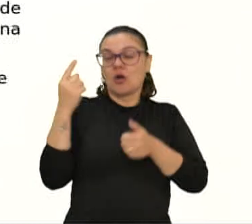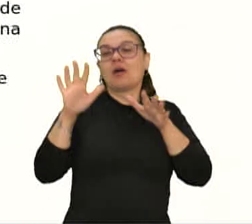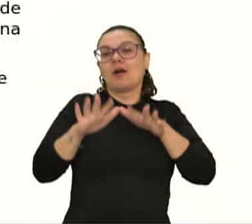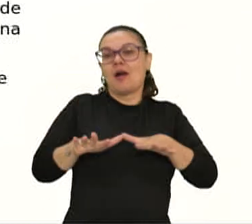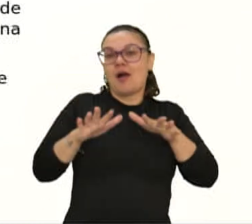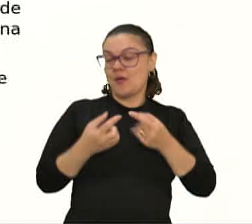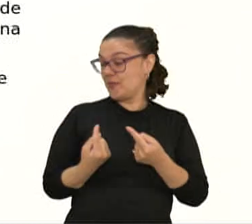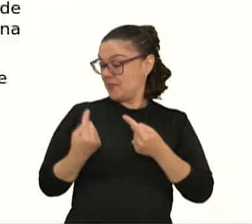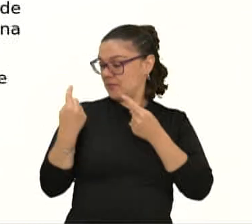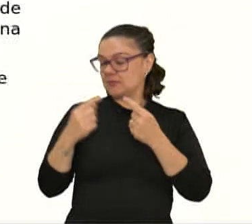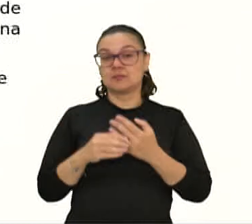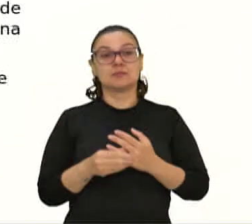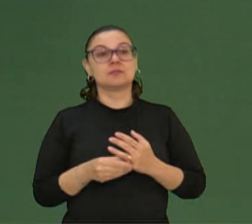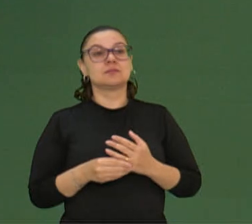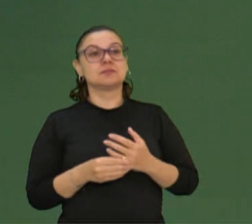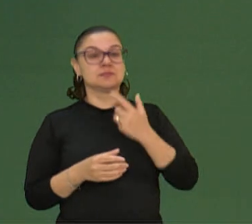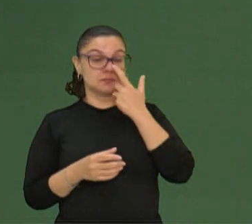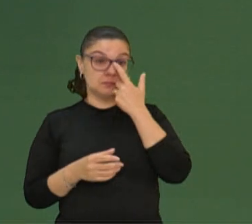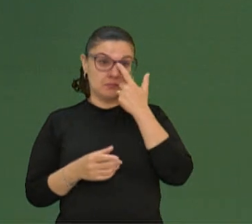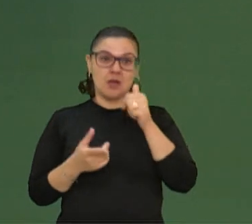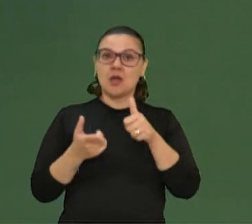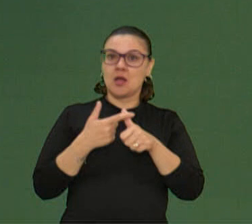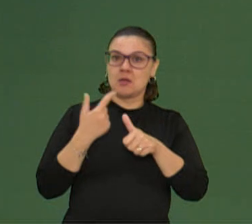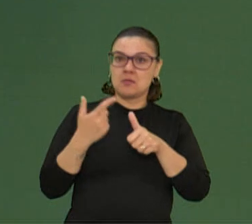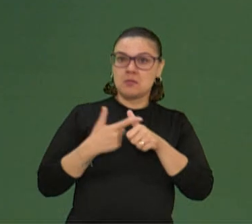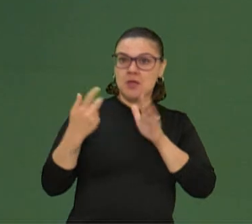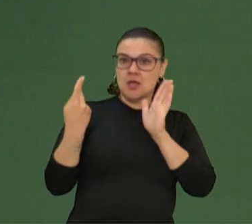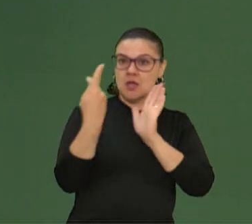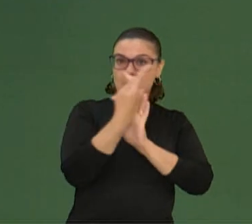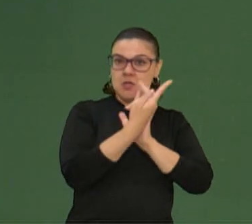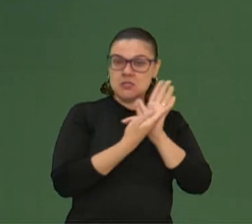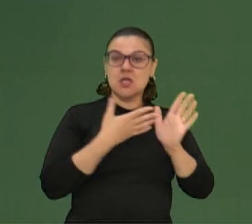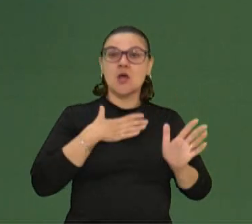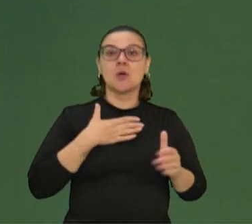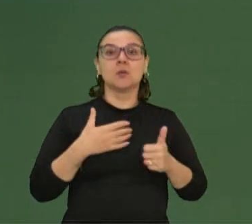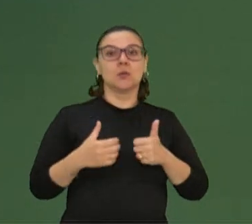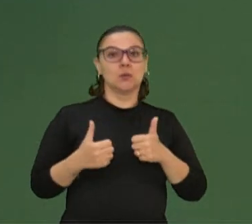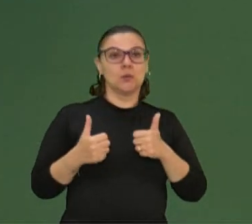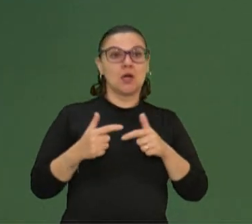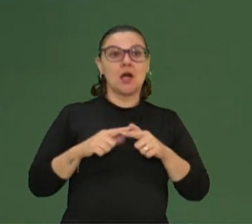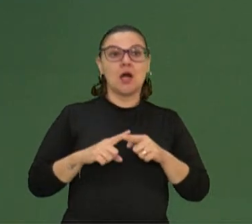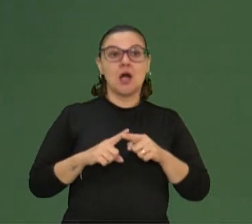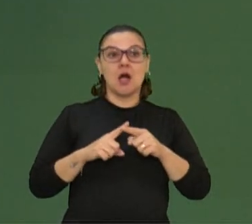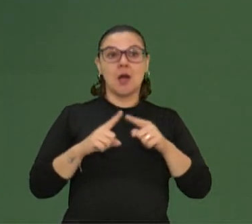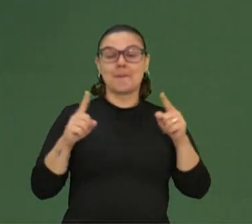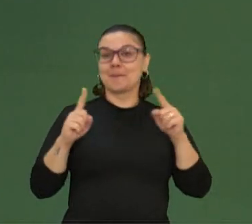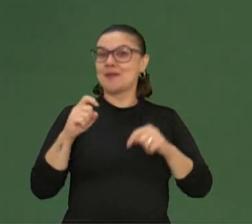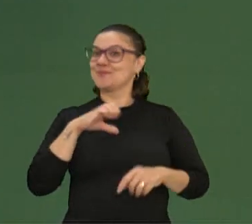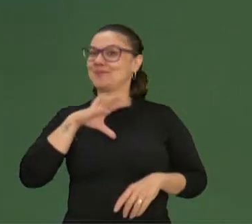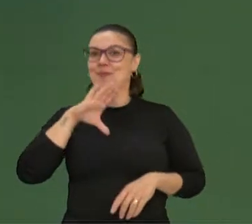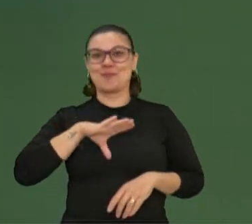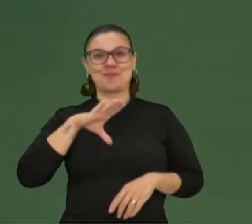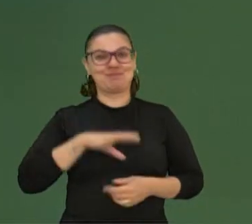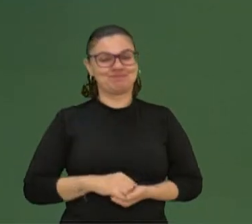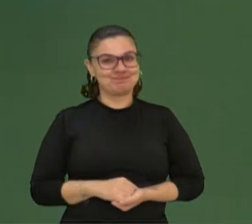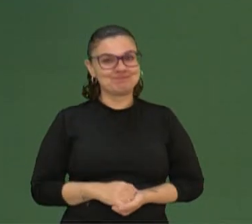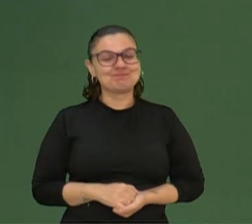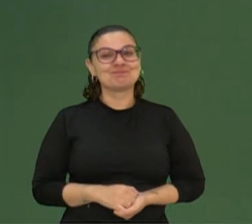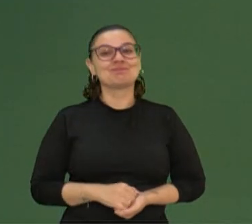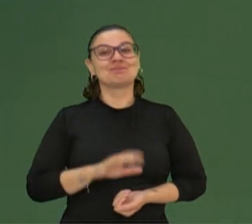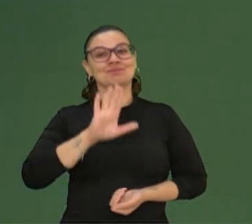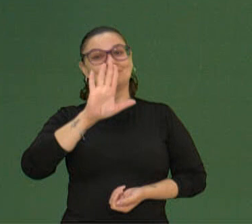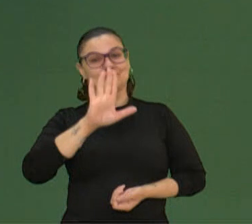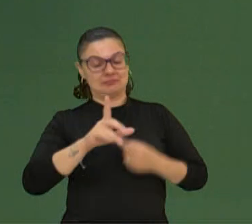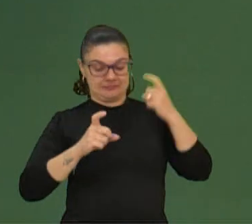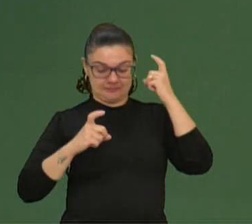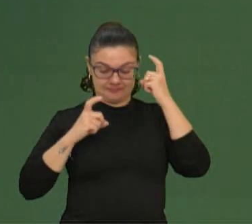calma. Primeiro que essa figura eu gostei muito. Porém, ela não está em português, a legenda. Não se